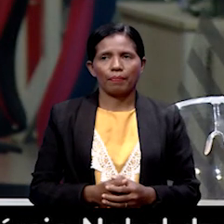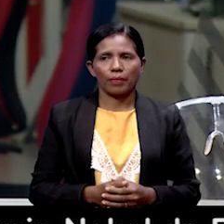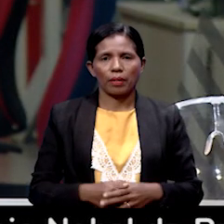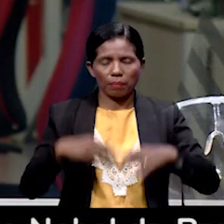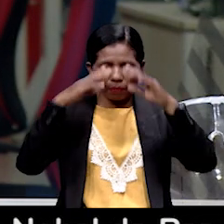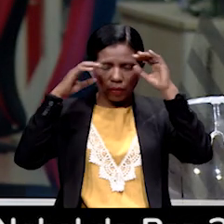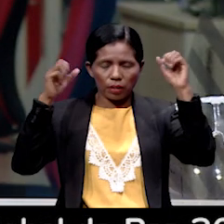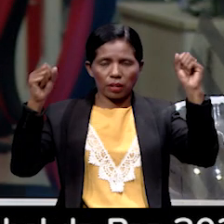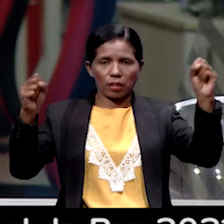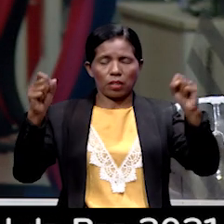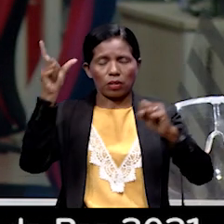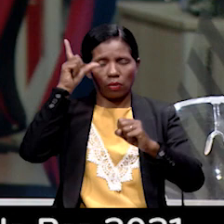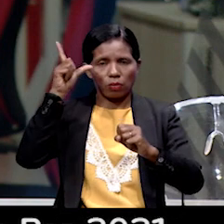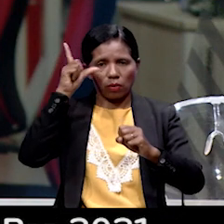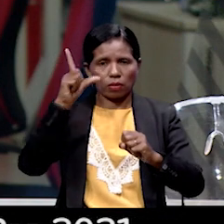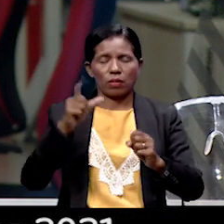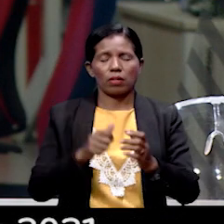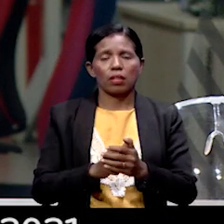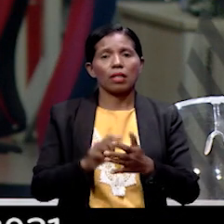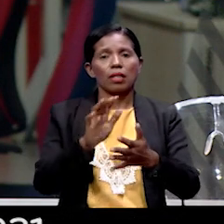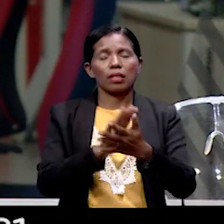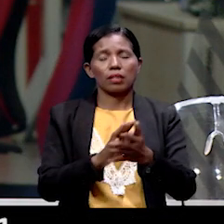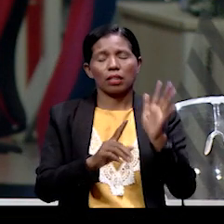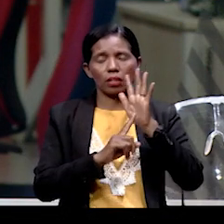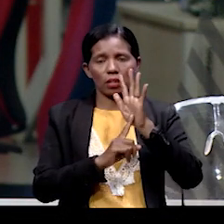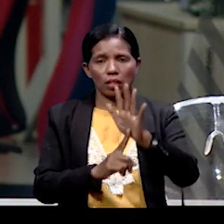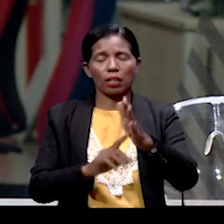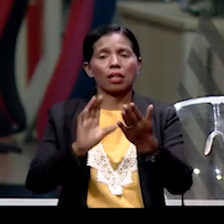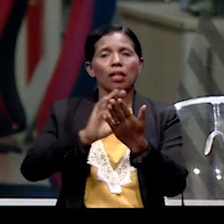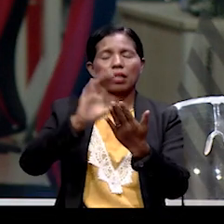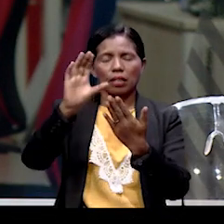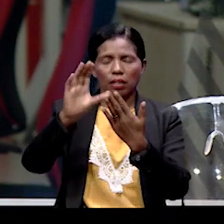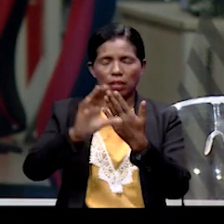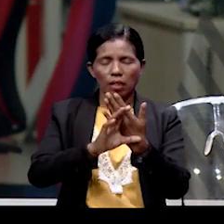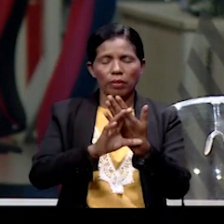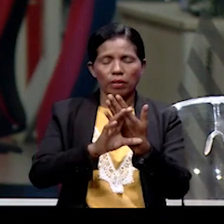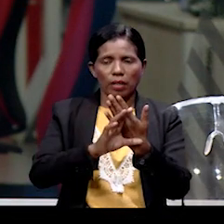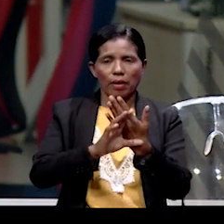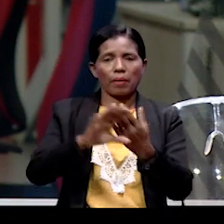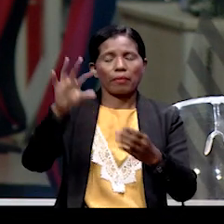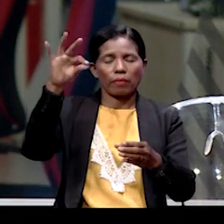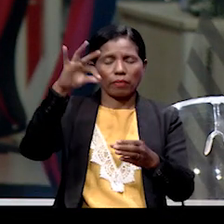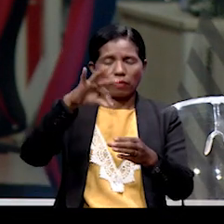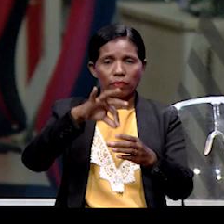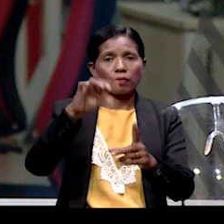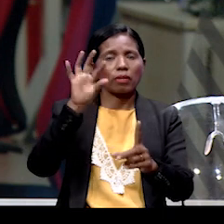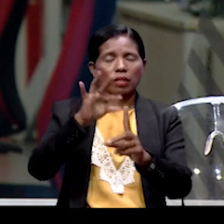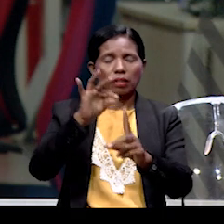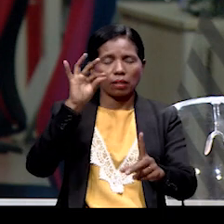Presidente da República Francisco Guterres Lolo se publica calendário eleição presidencial e ratina oen.